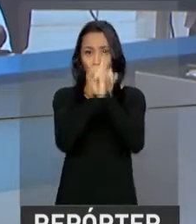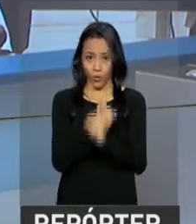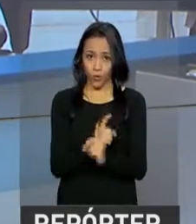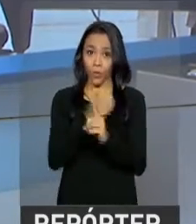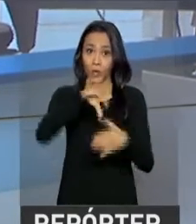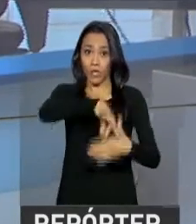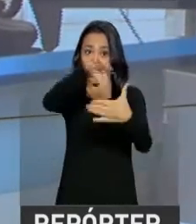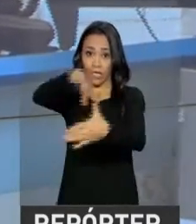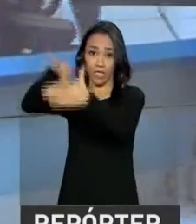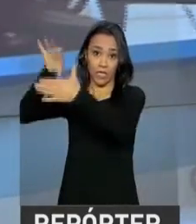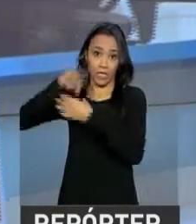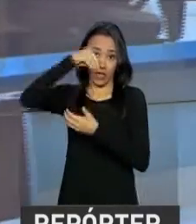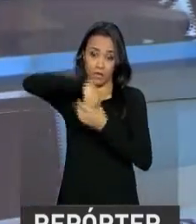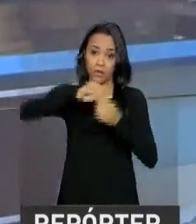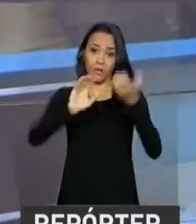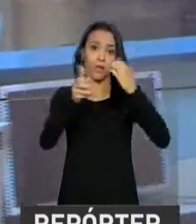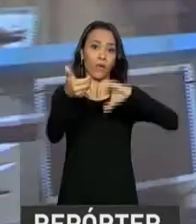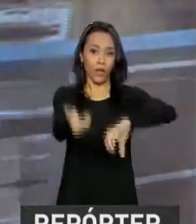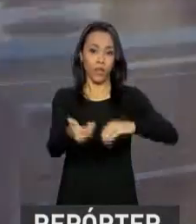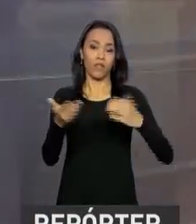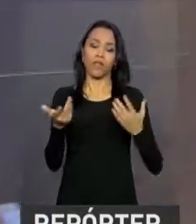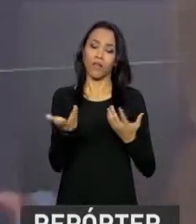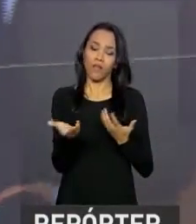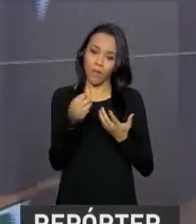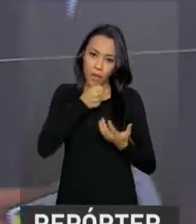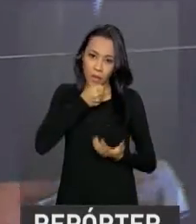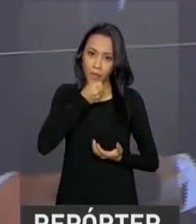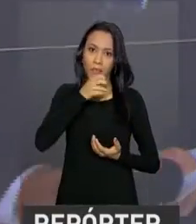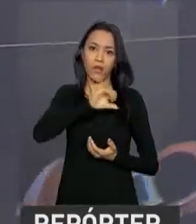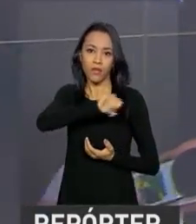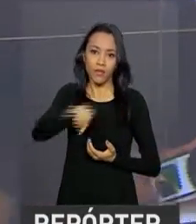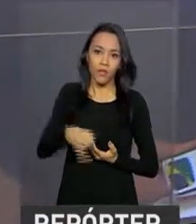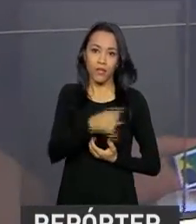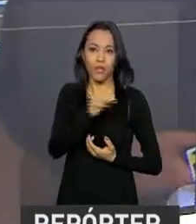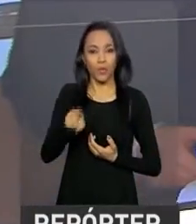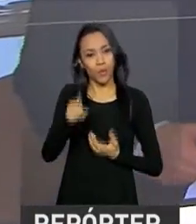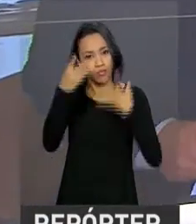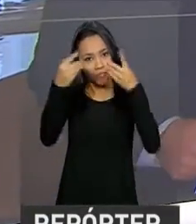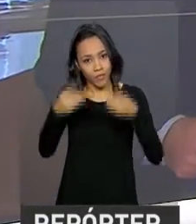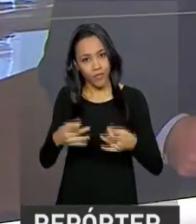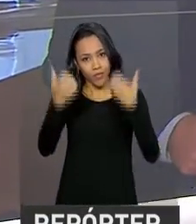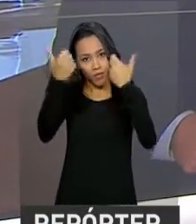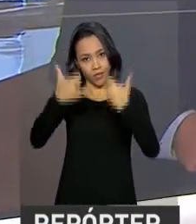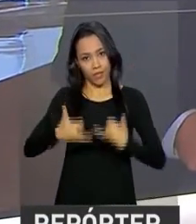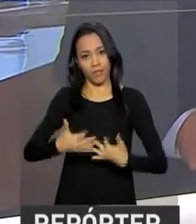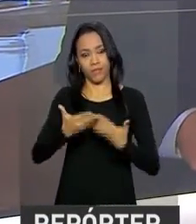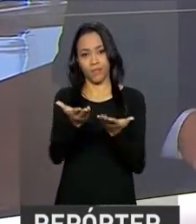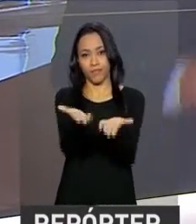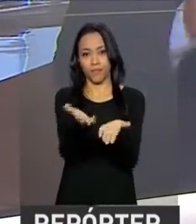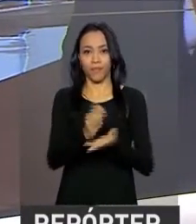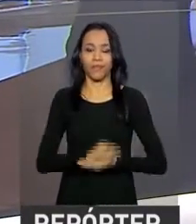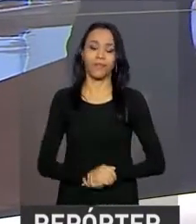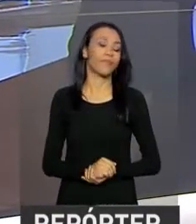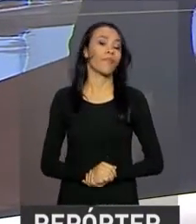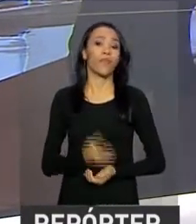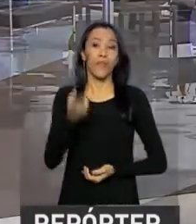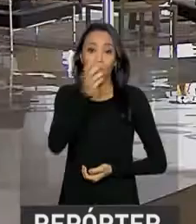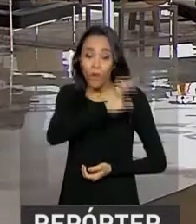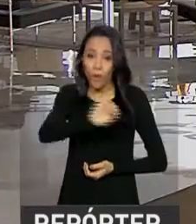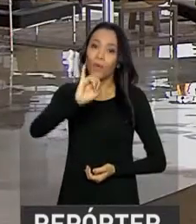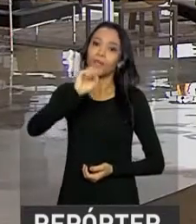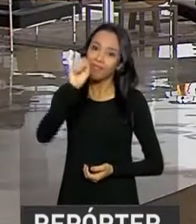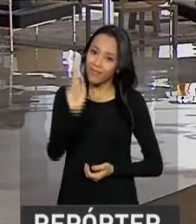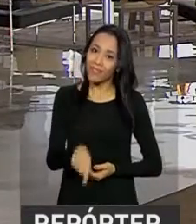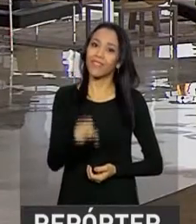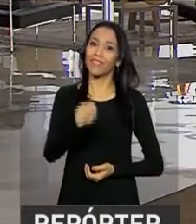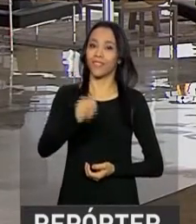Congresso. Vamos voltar a conversar com o repórter João Pedro Neto, que traz as informações para a gente. Oi, João Pedro. Oi, Daniela, isso mesmo.